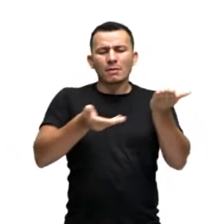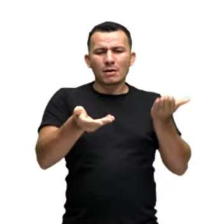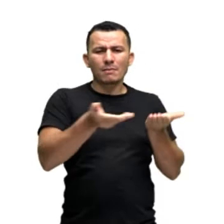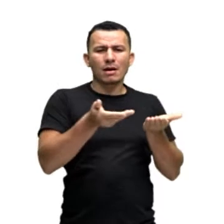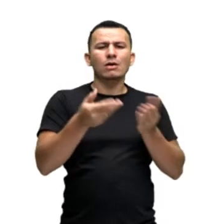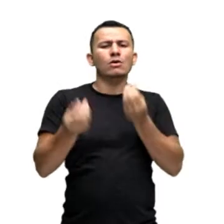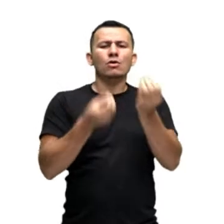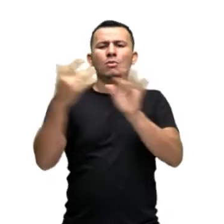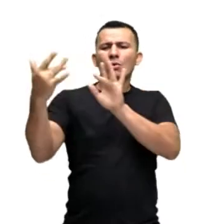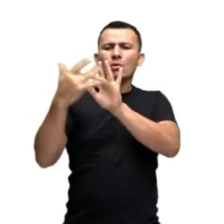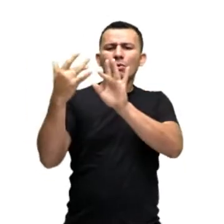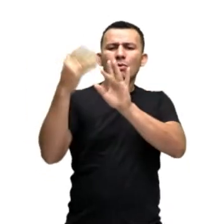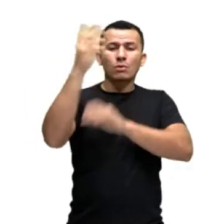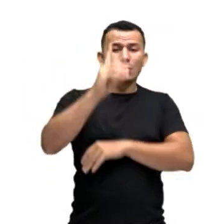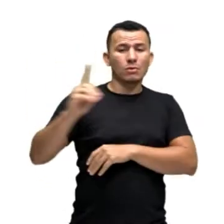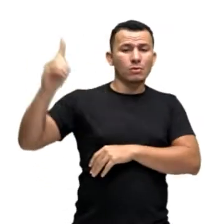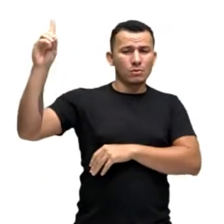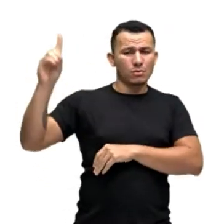divino